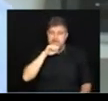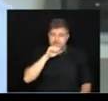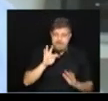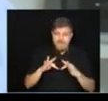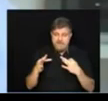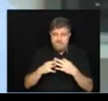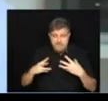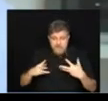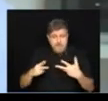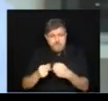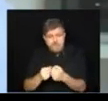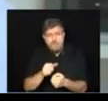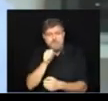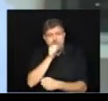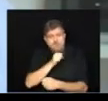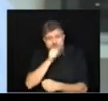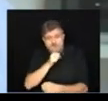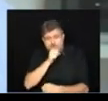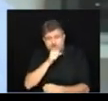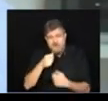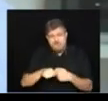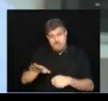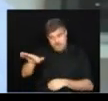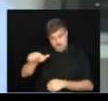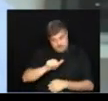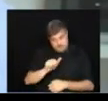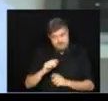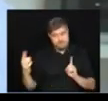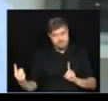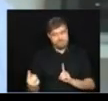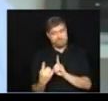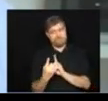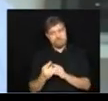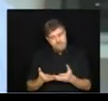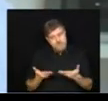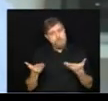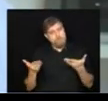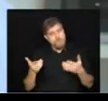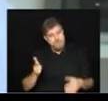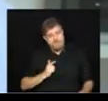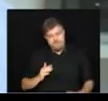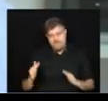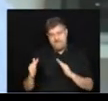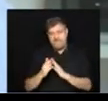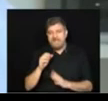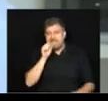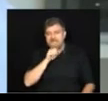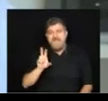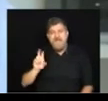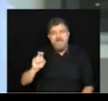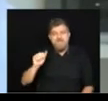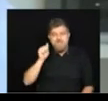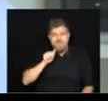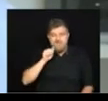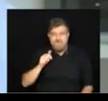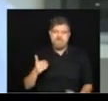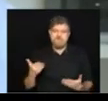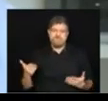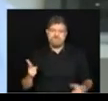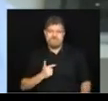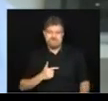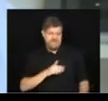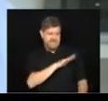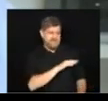família, o vovô, a vovó. Muitas vezes você tem que chamar na consulta também, pô, fica na casa da avó. E ali é aquela coisa, para